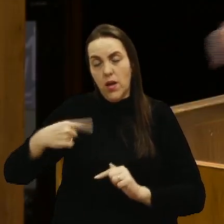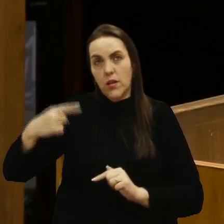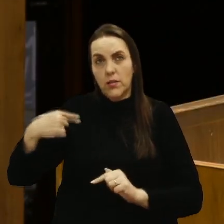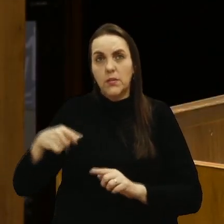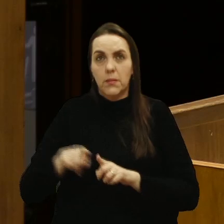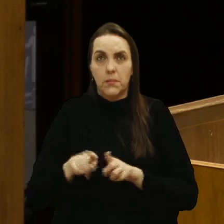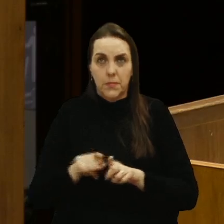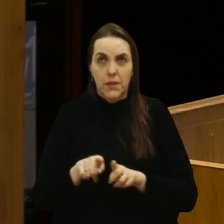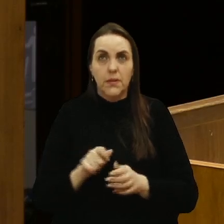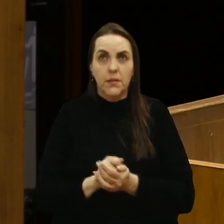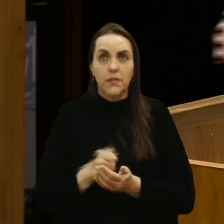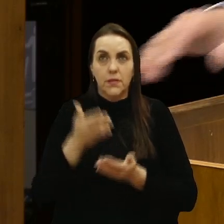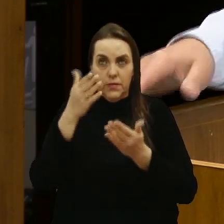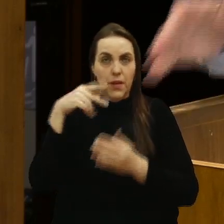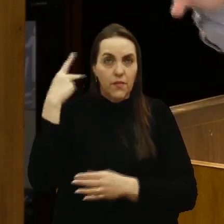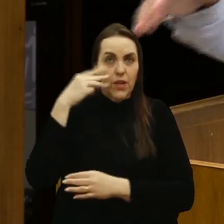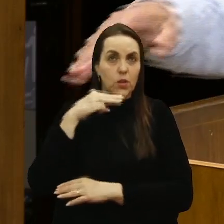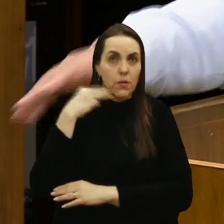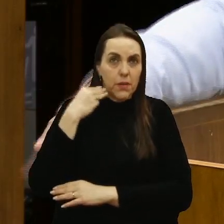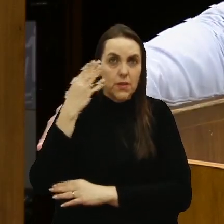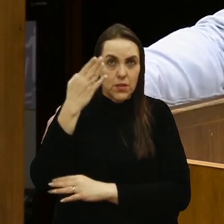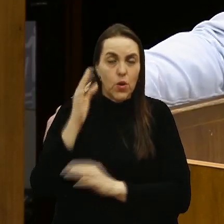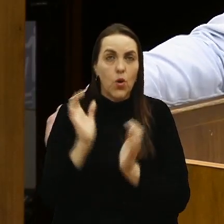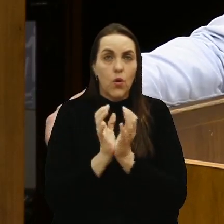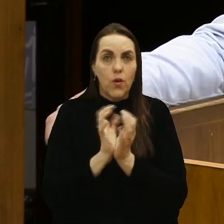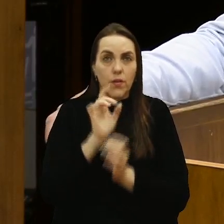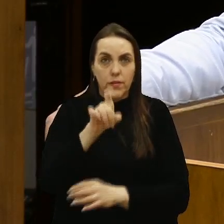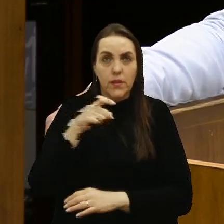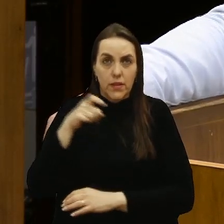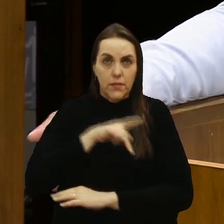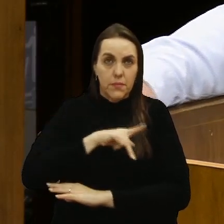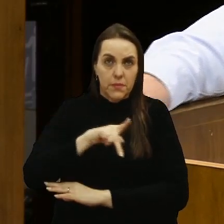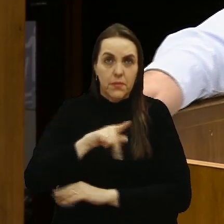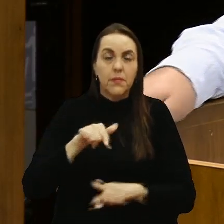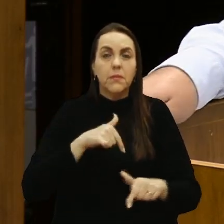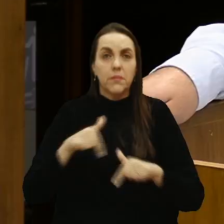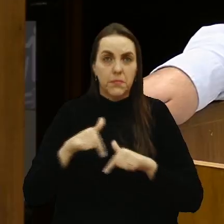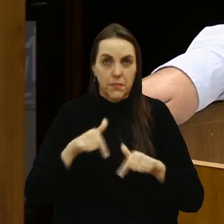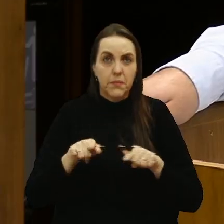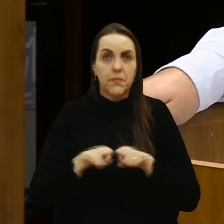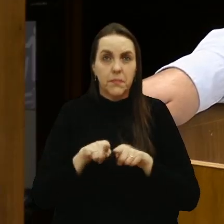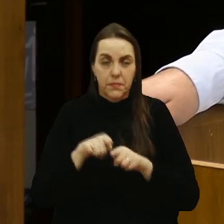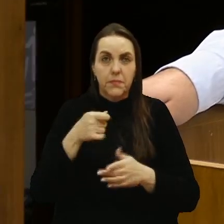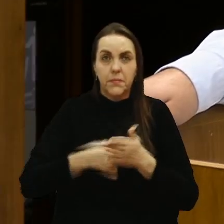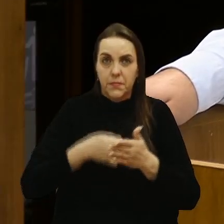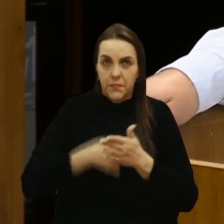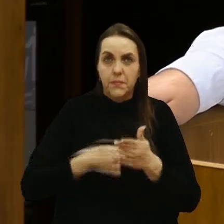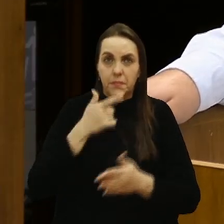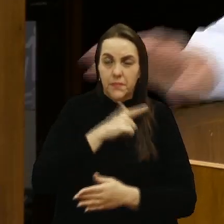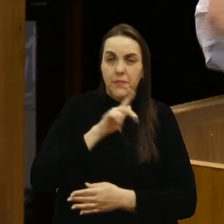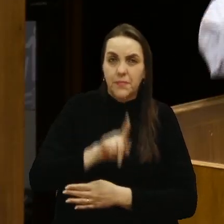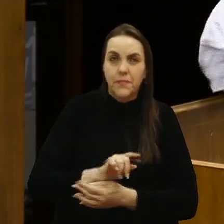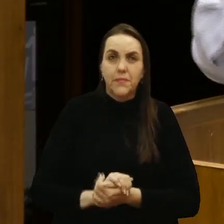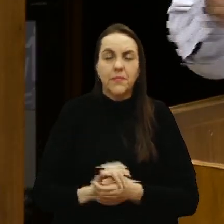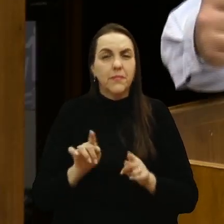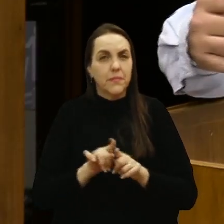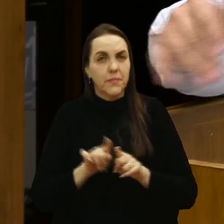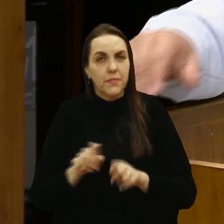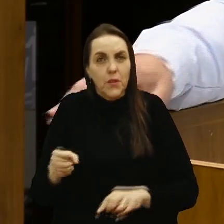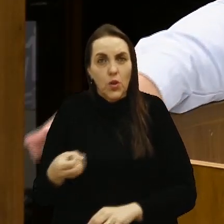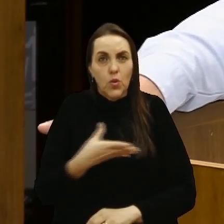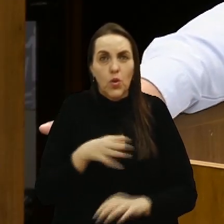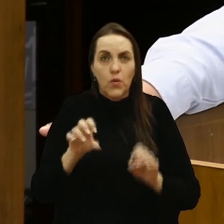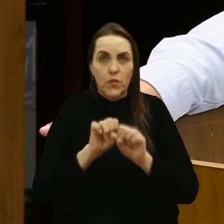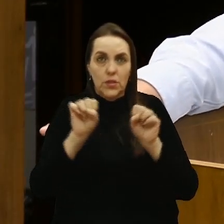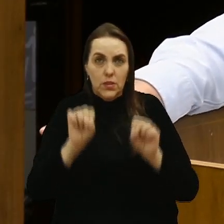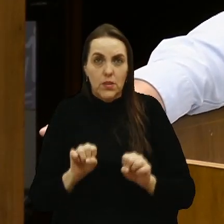aqui a vereadora Marisol, colega ex-presidente, que também trabalhou nesse sentido. O novo sistema